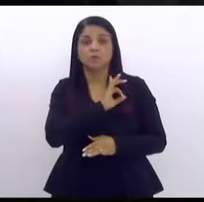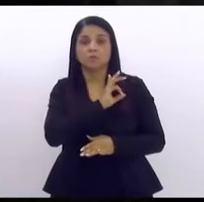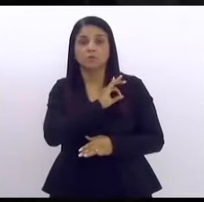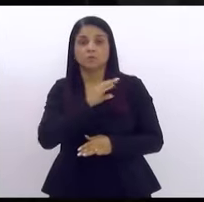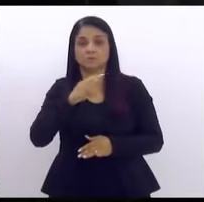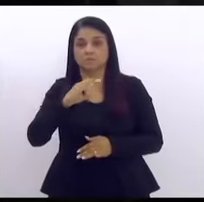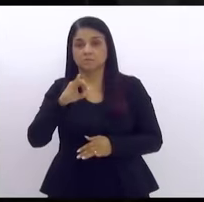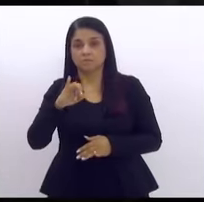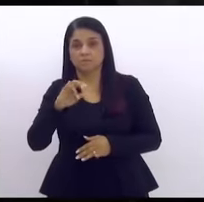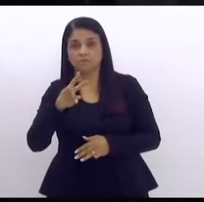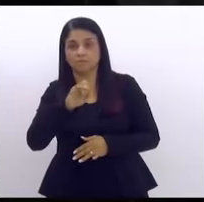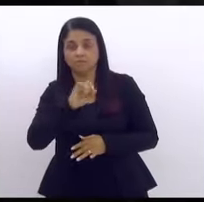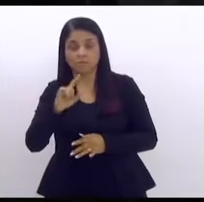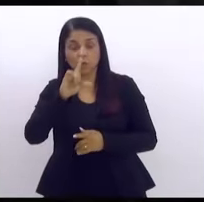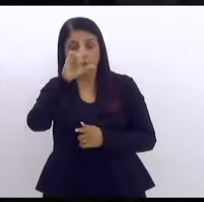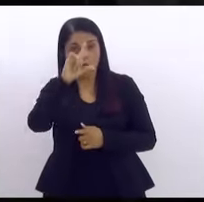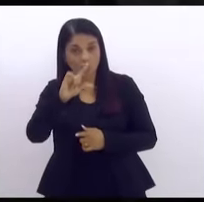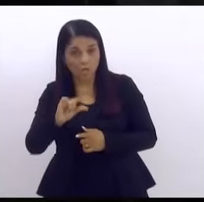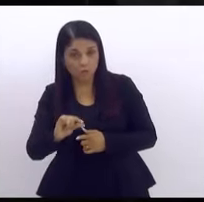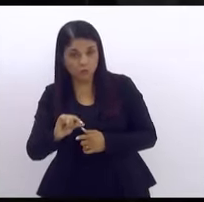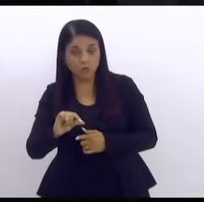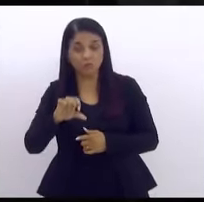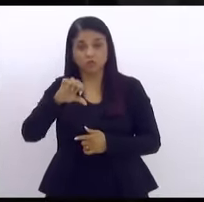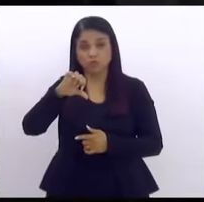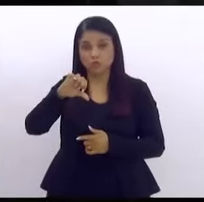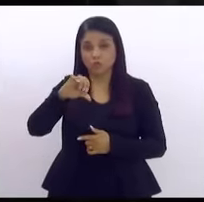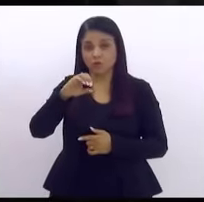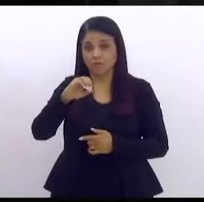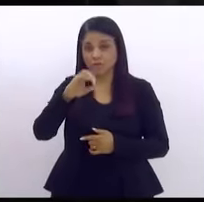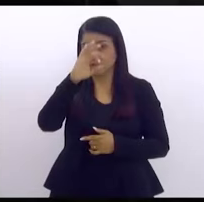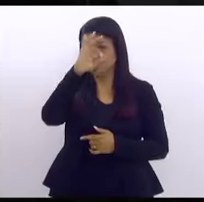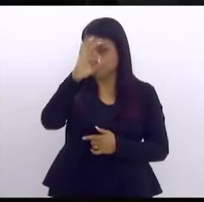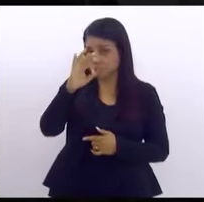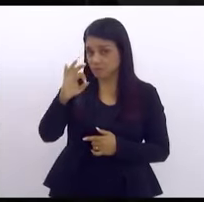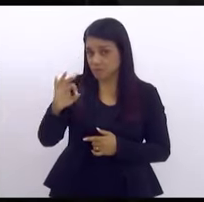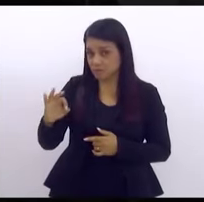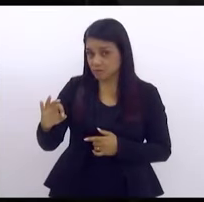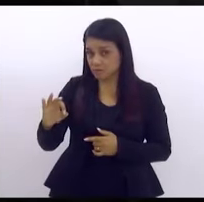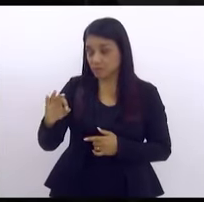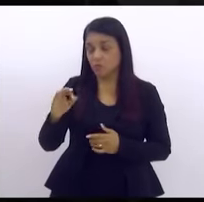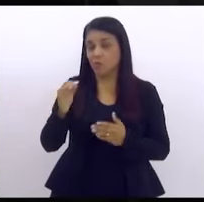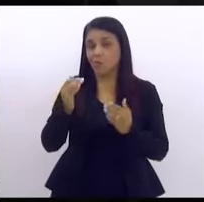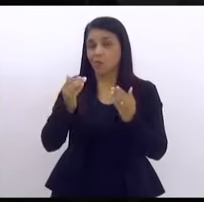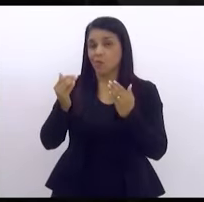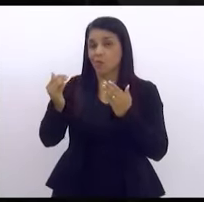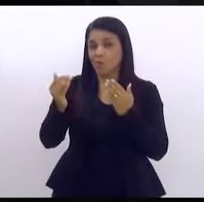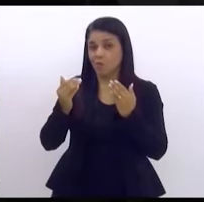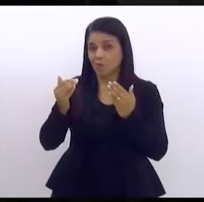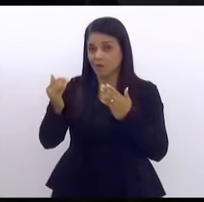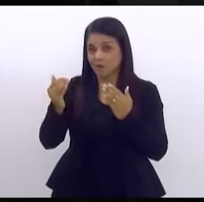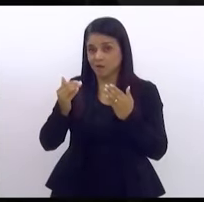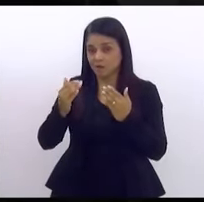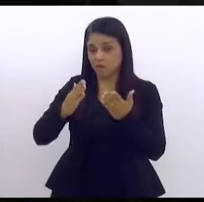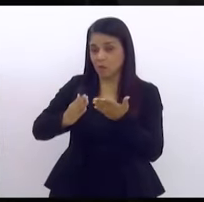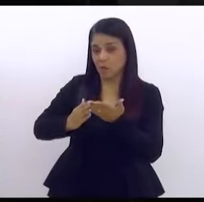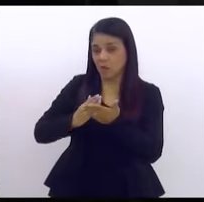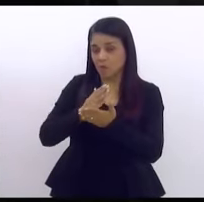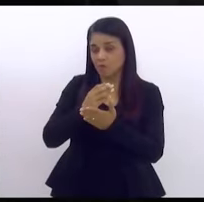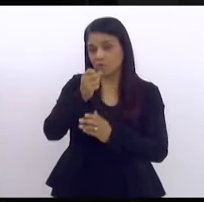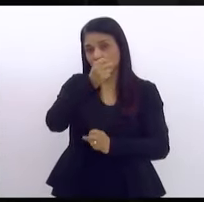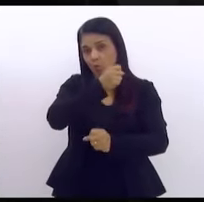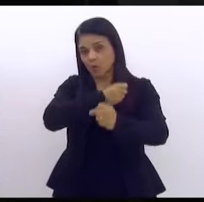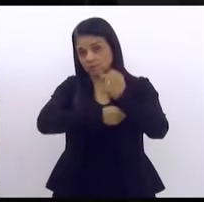seja, uma redução de 90% comparado com o que aprovamos aqui no ano